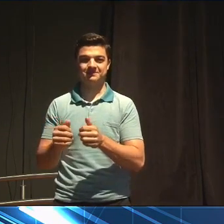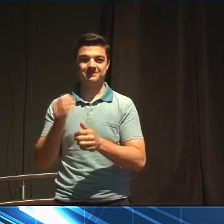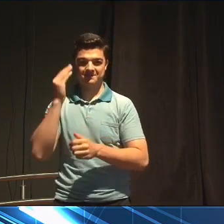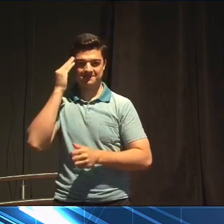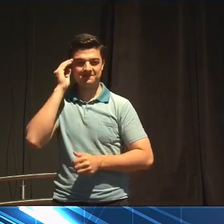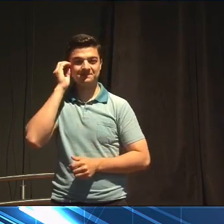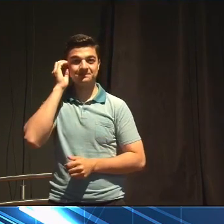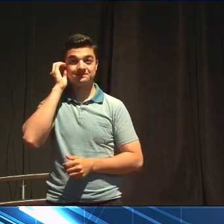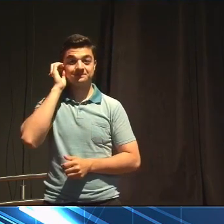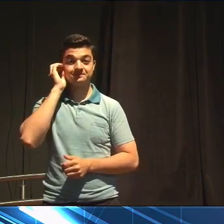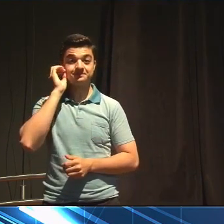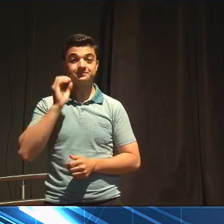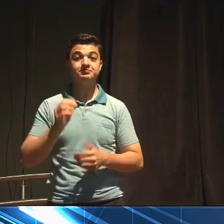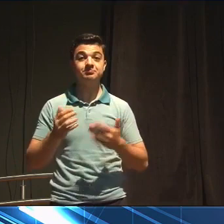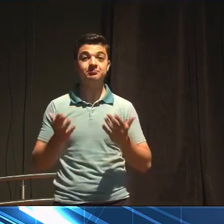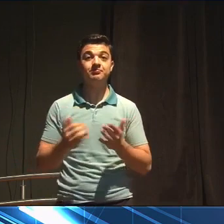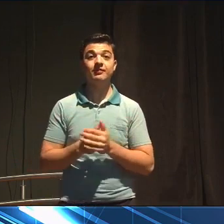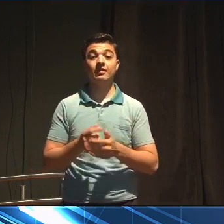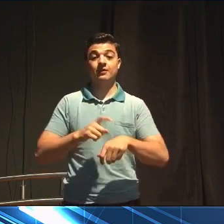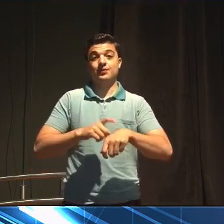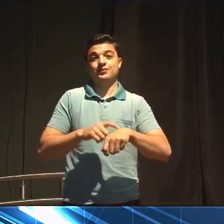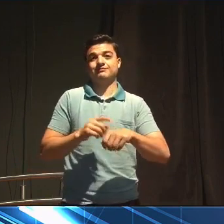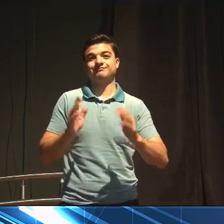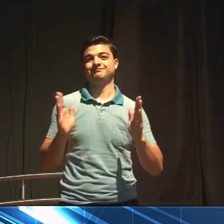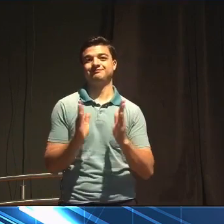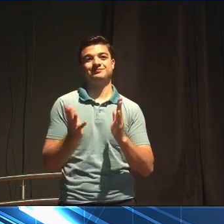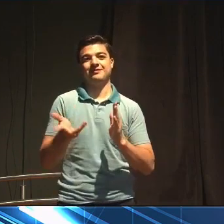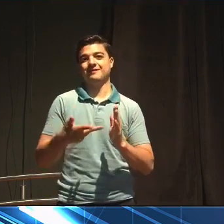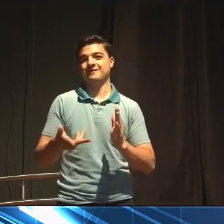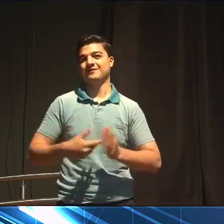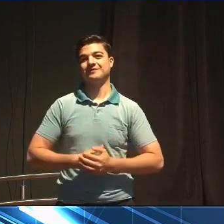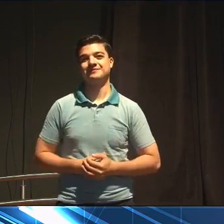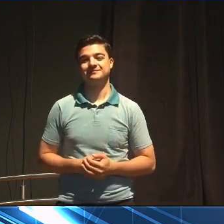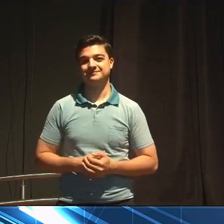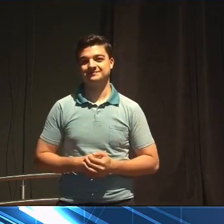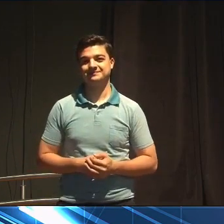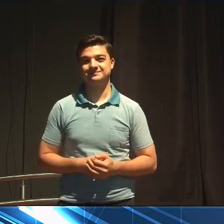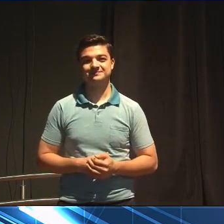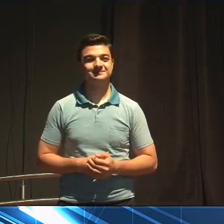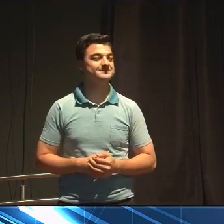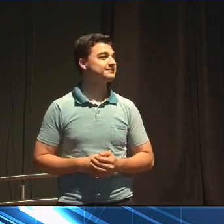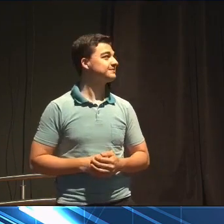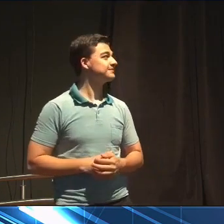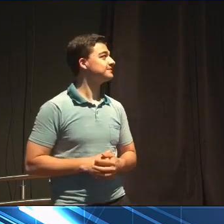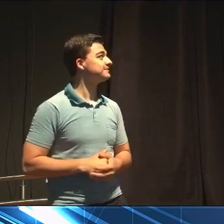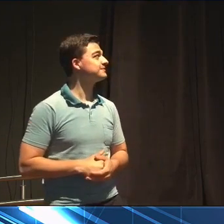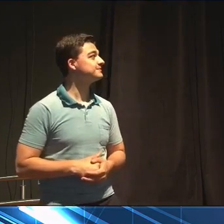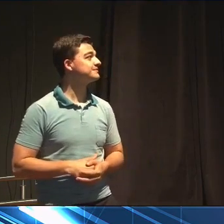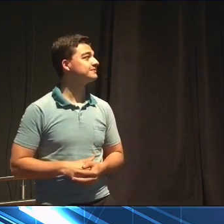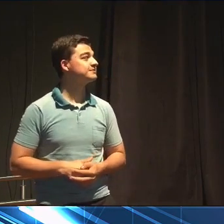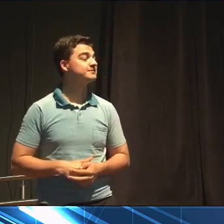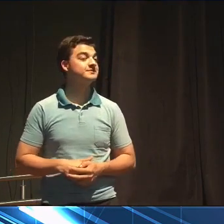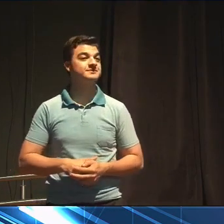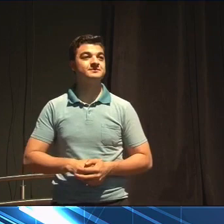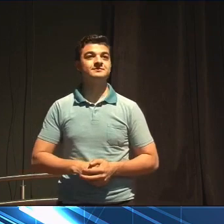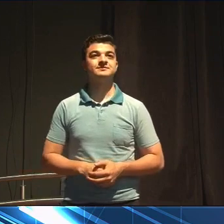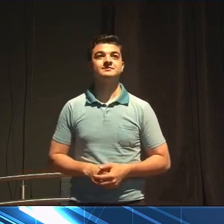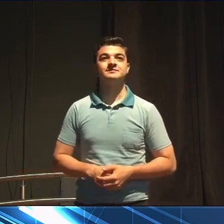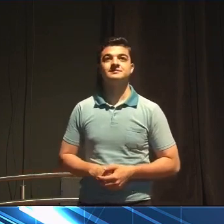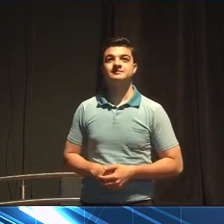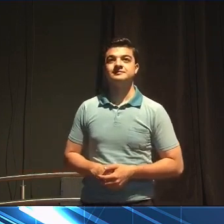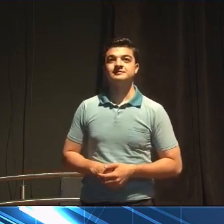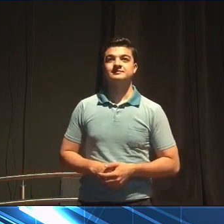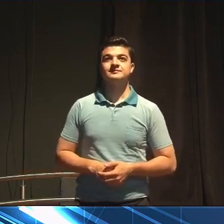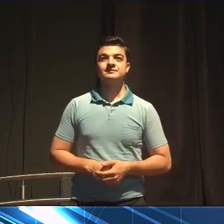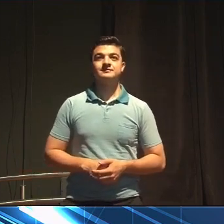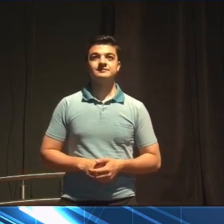de tempo, né, quando você tem o que a gente chama de single source of truth, né, que é a história de você saber exatamente qual é o asset, ou